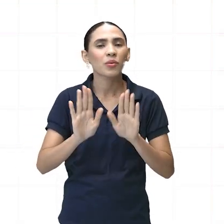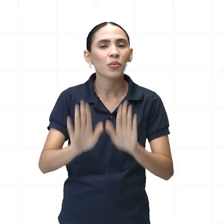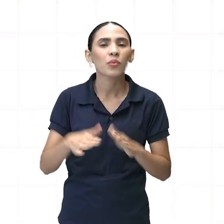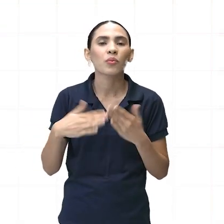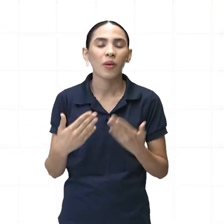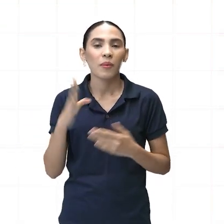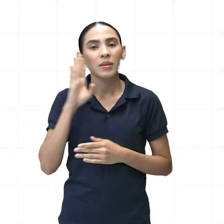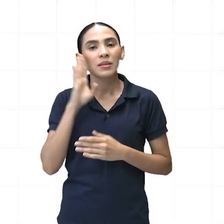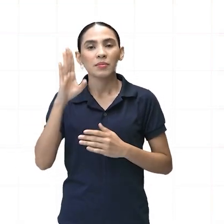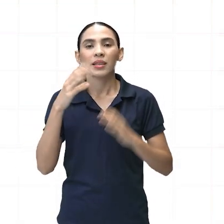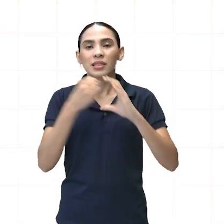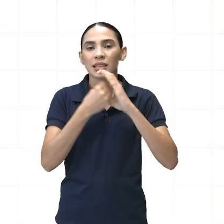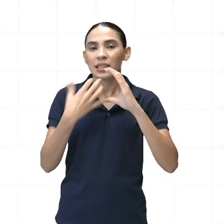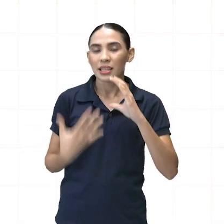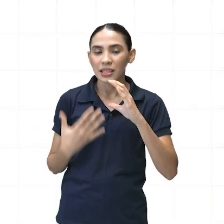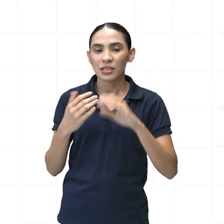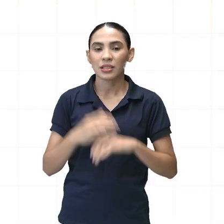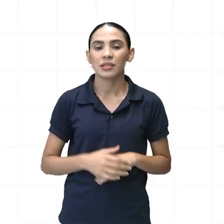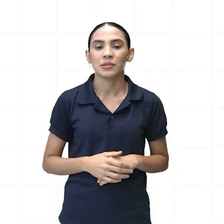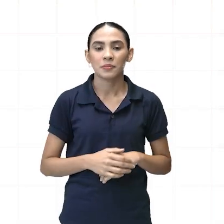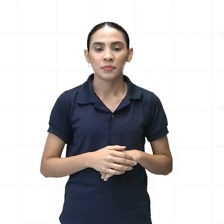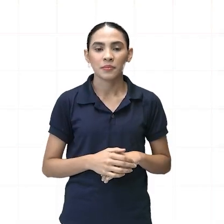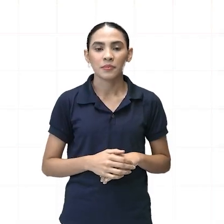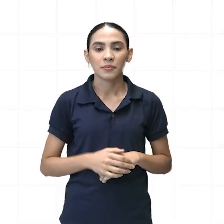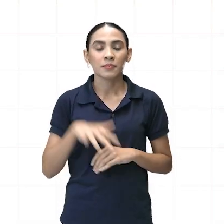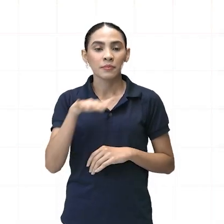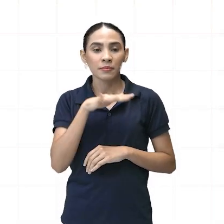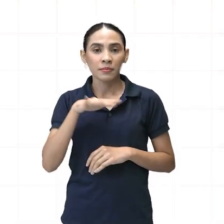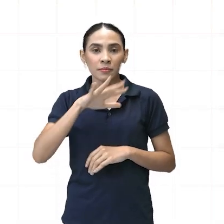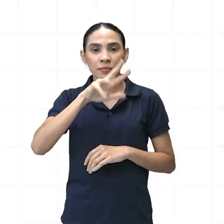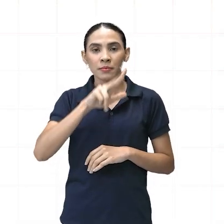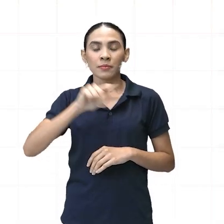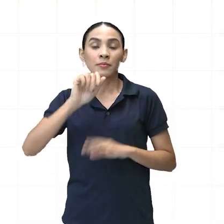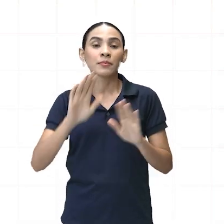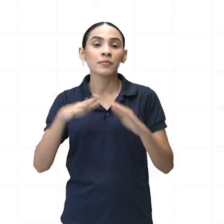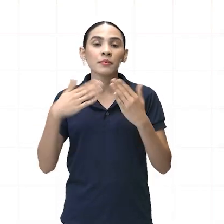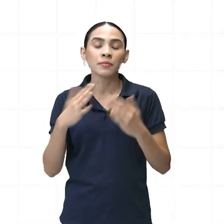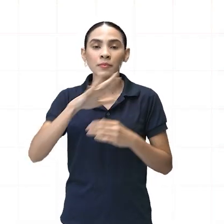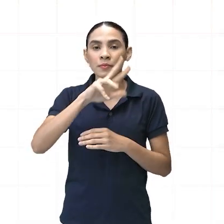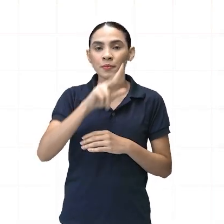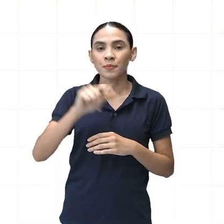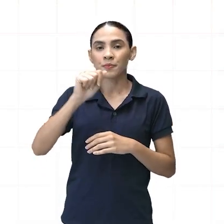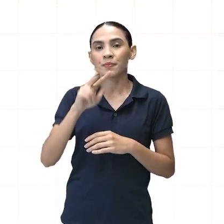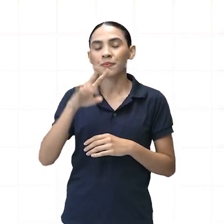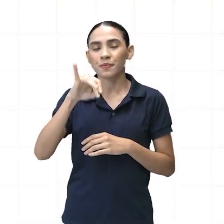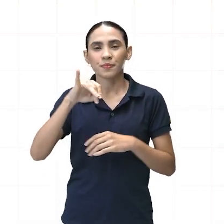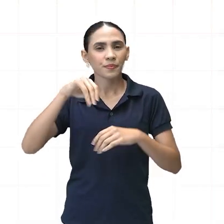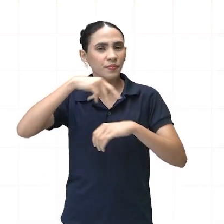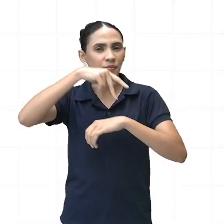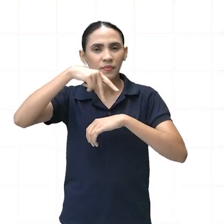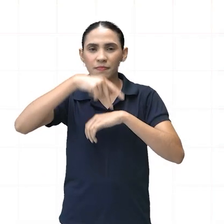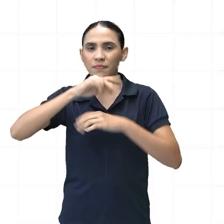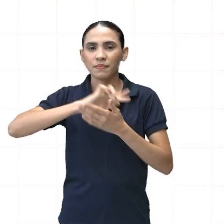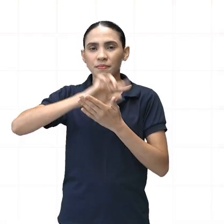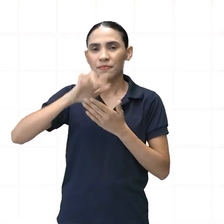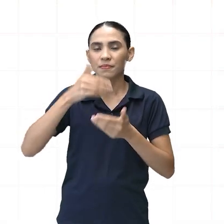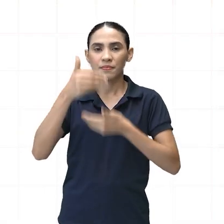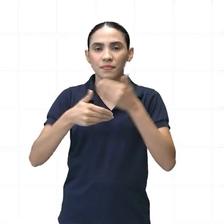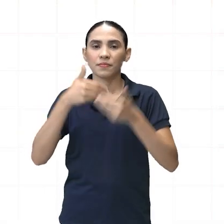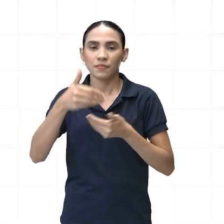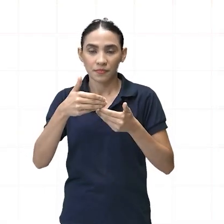serão as principais dimensões aí? Na Ásia, gente, vários países estão em processo